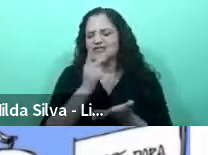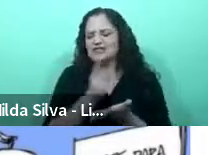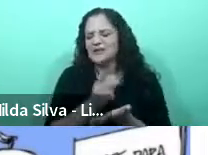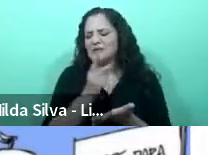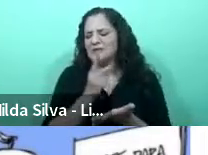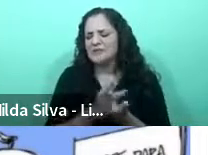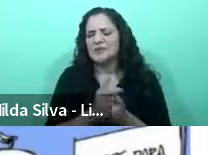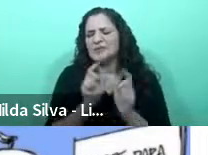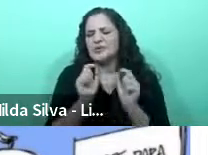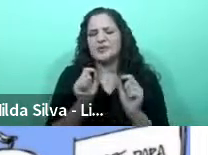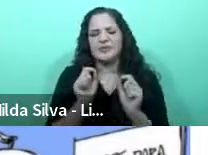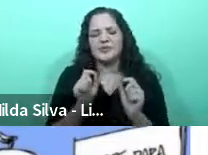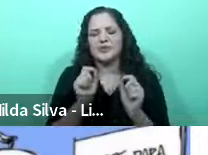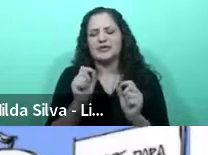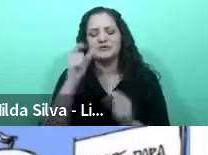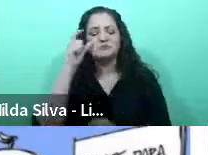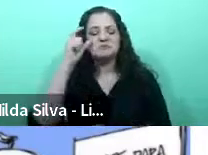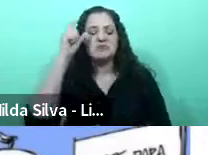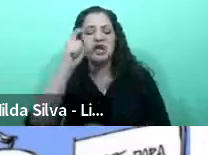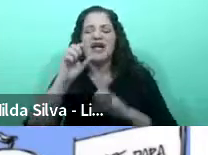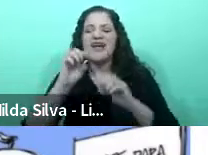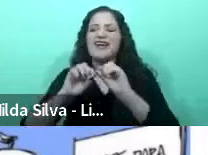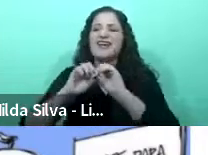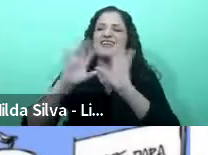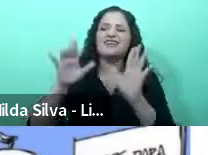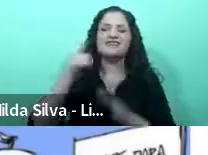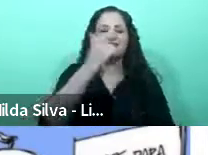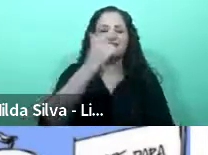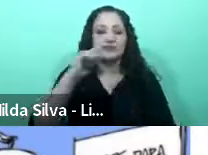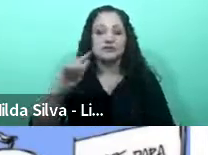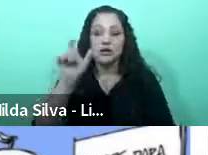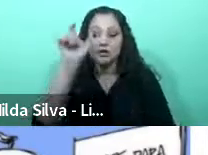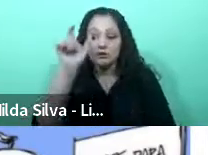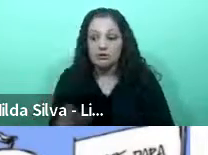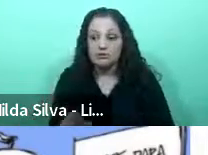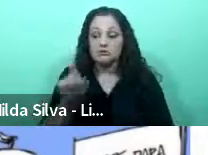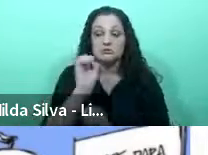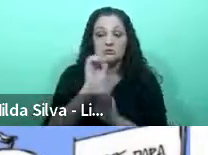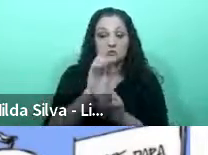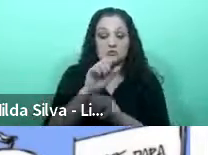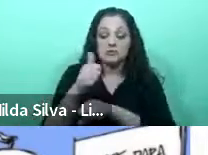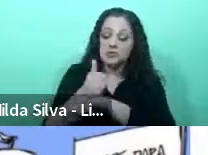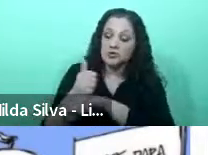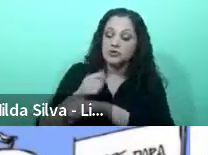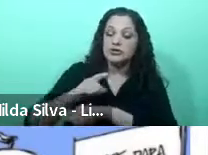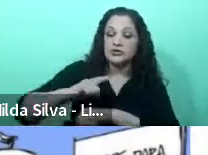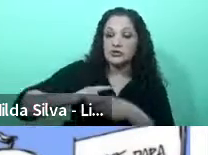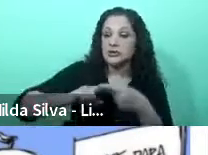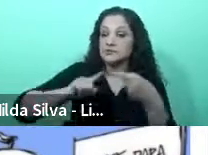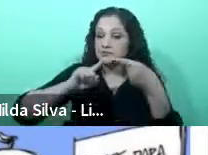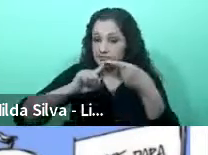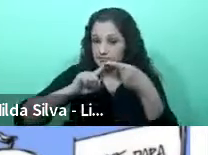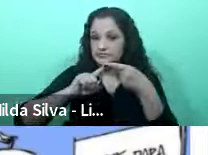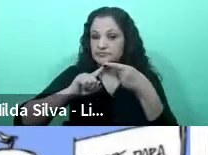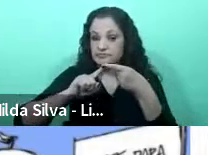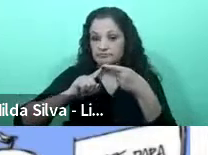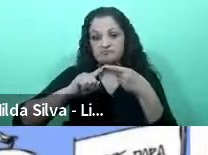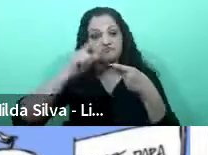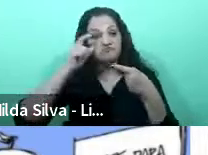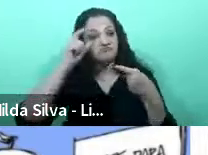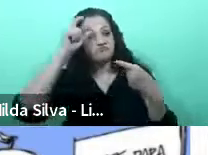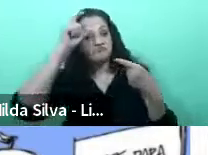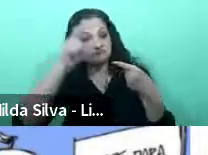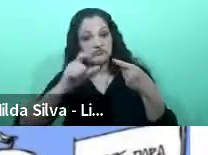sempre sem uma intenção clara. Esse educador profissional é aquele que tem, em primeiro lugar,